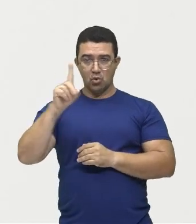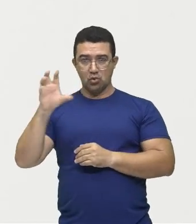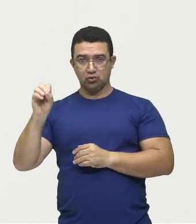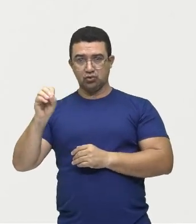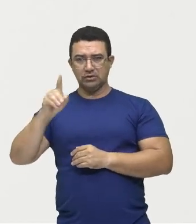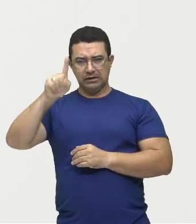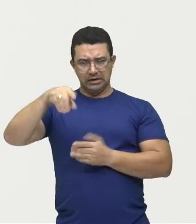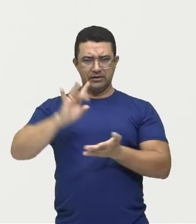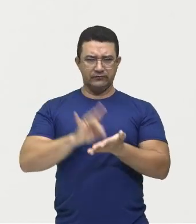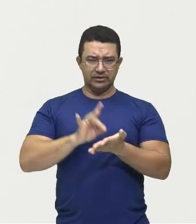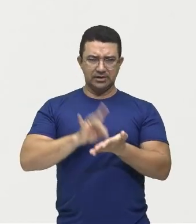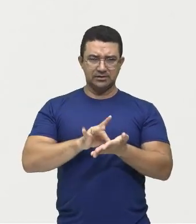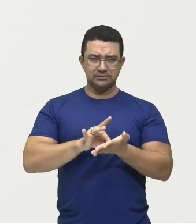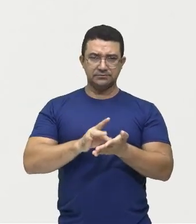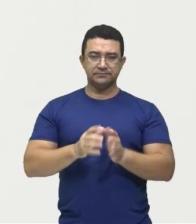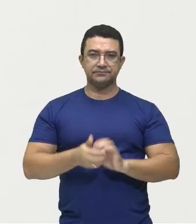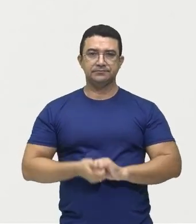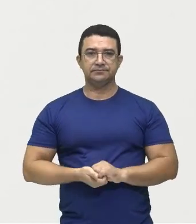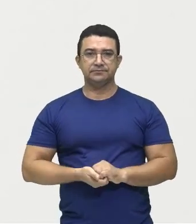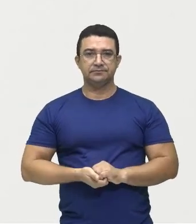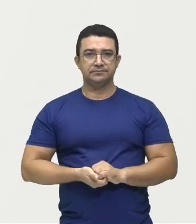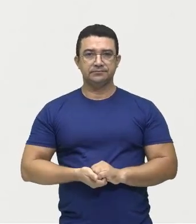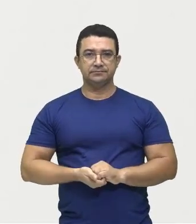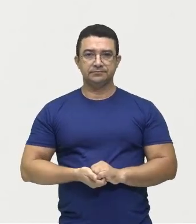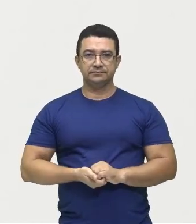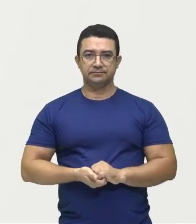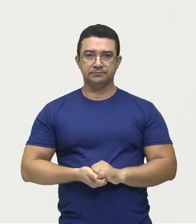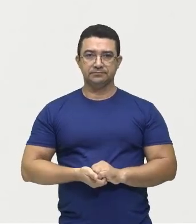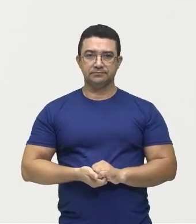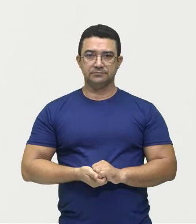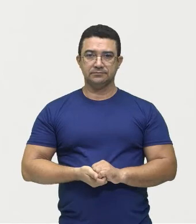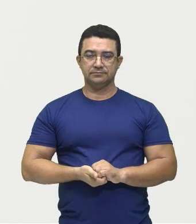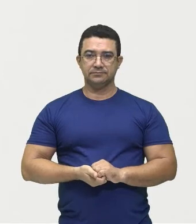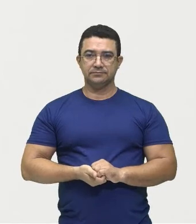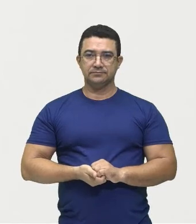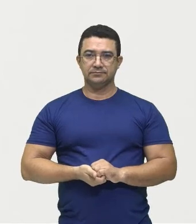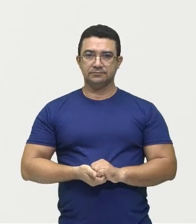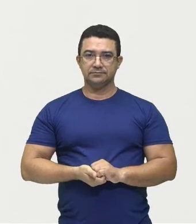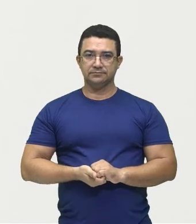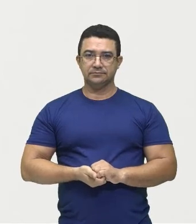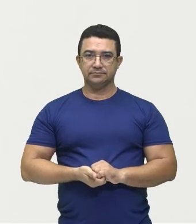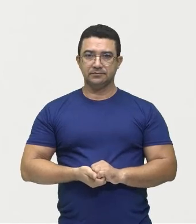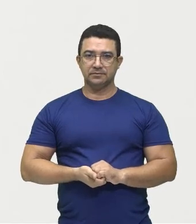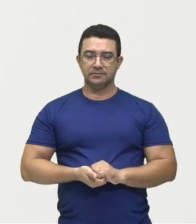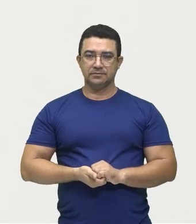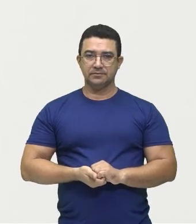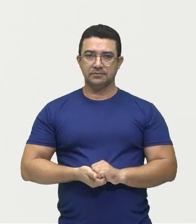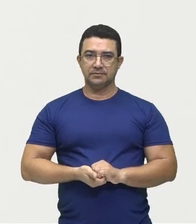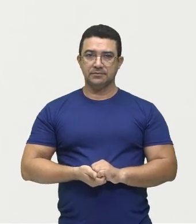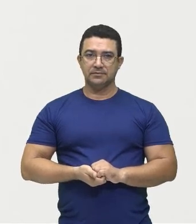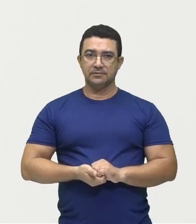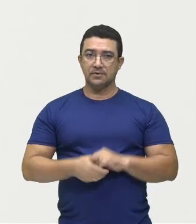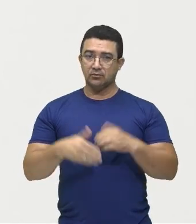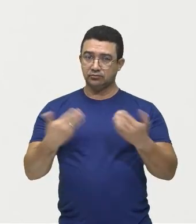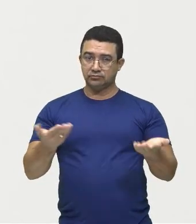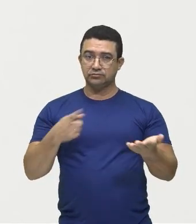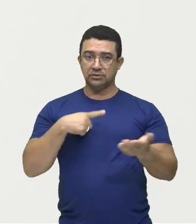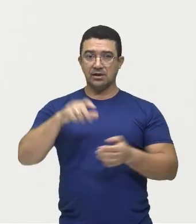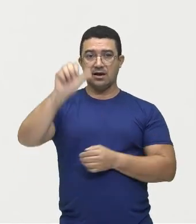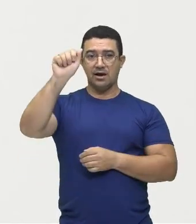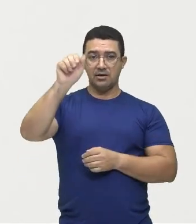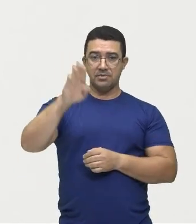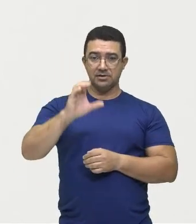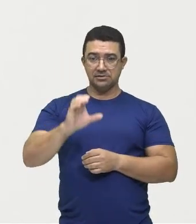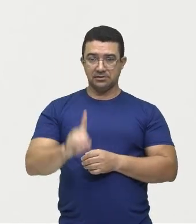um triângulo acutângulo? Ele possui os seus três ângulos agudos? Será que isso é verdade? E aí nós temos as